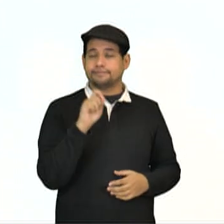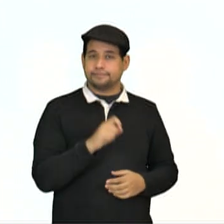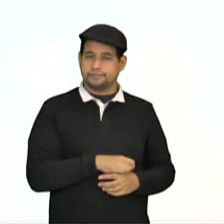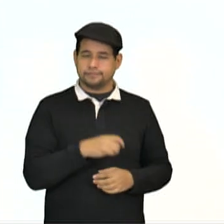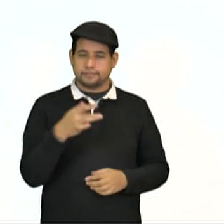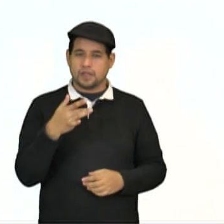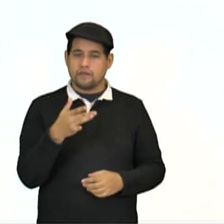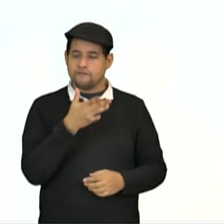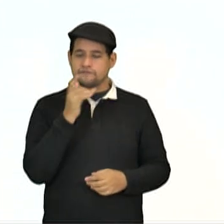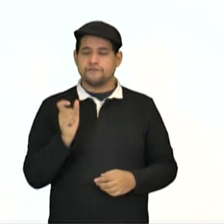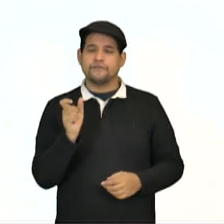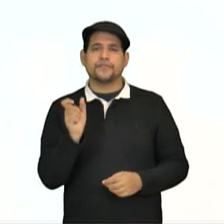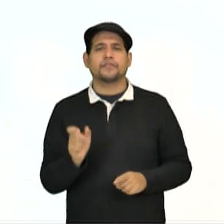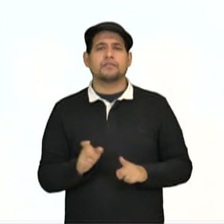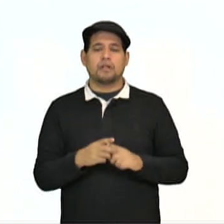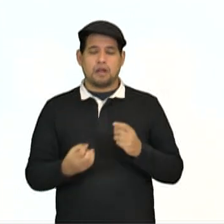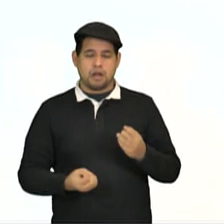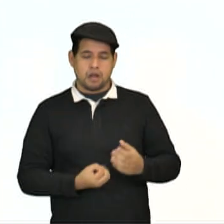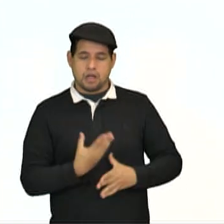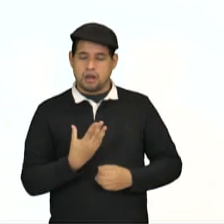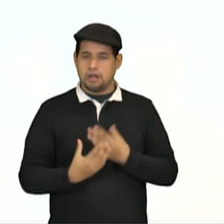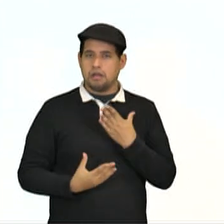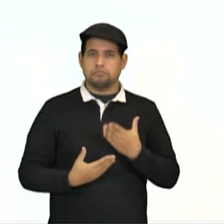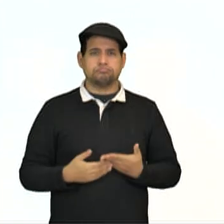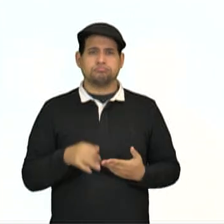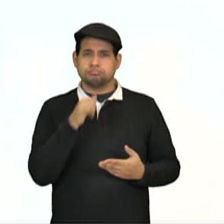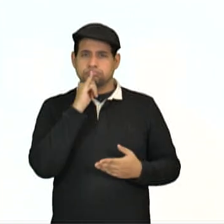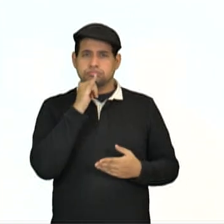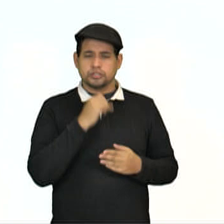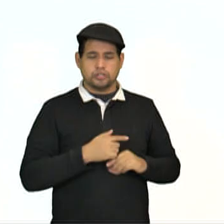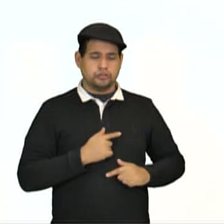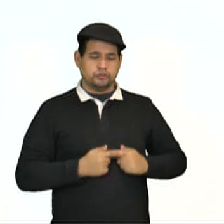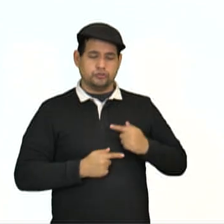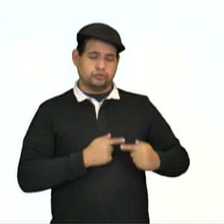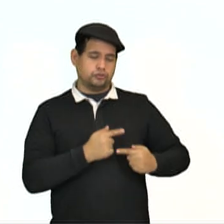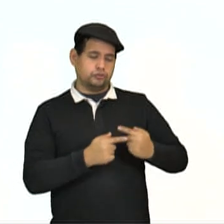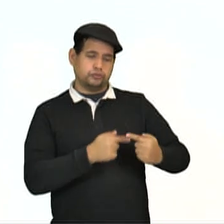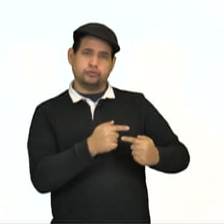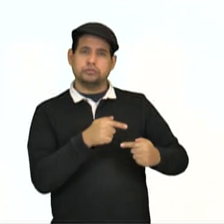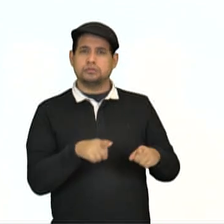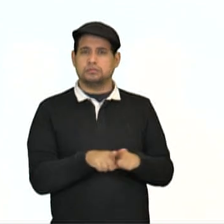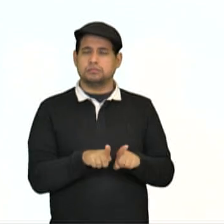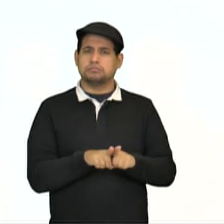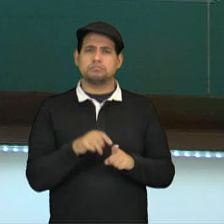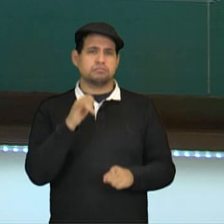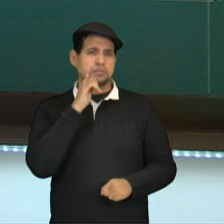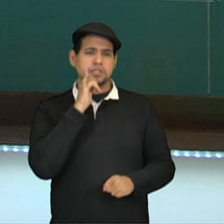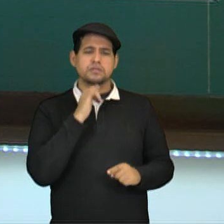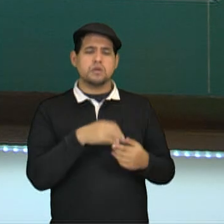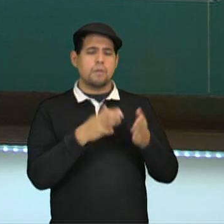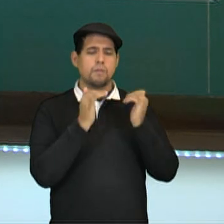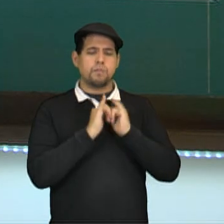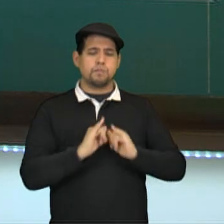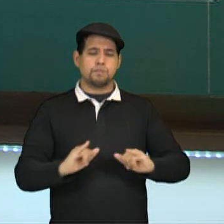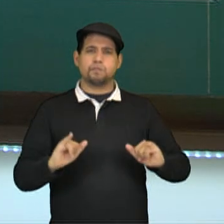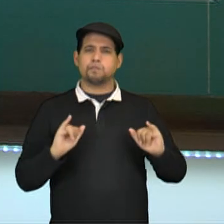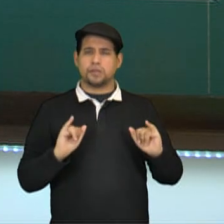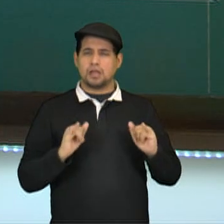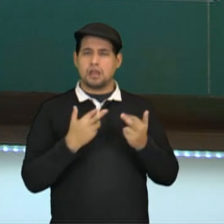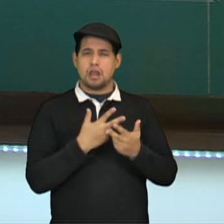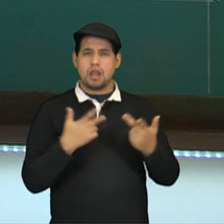vivo de reproduzir descendentes, gerar outros organismos, ou seja, de propagar a sua